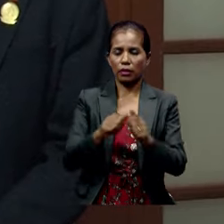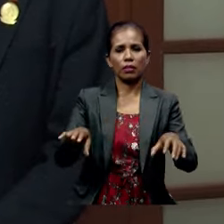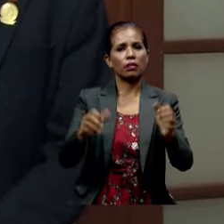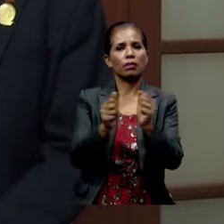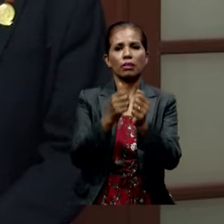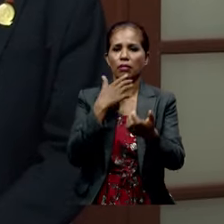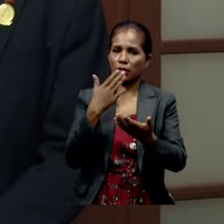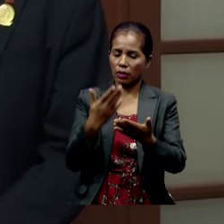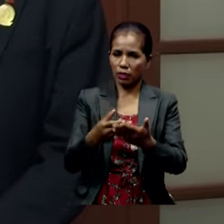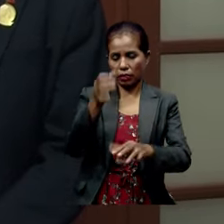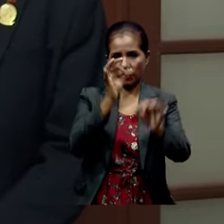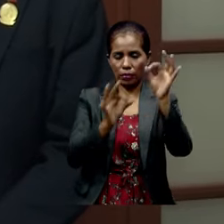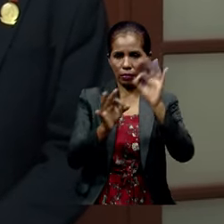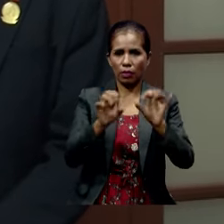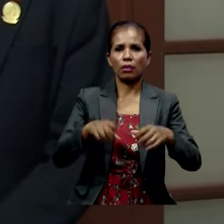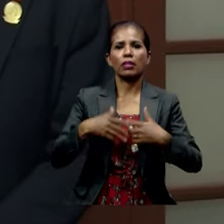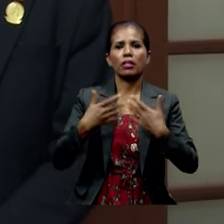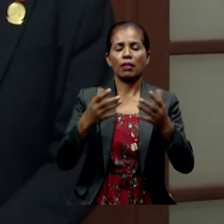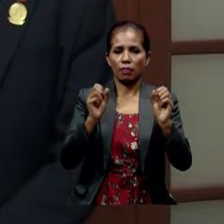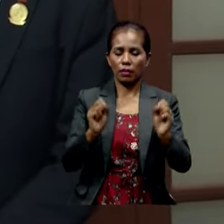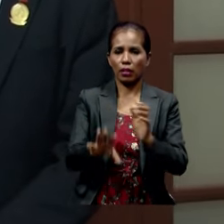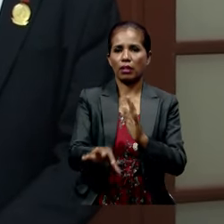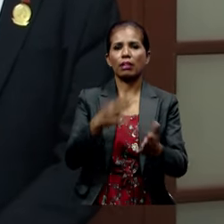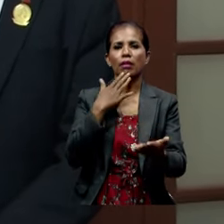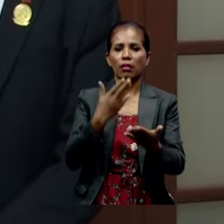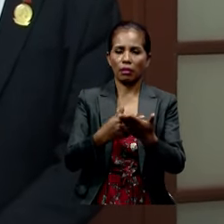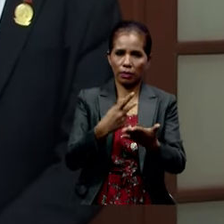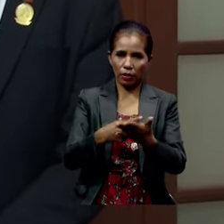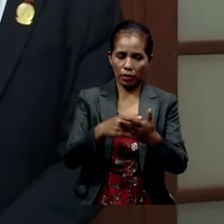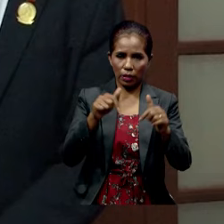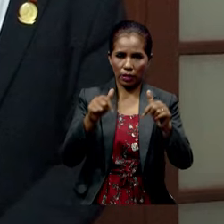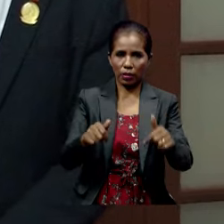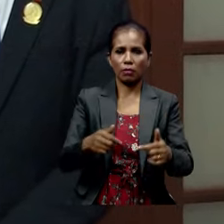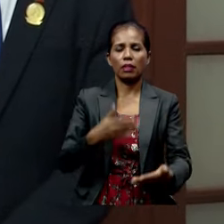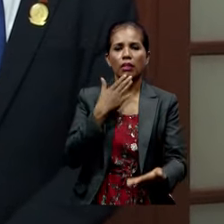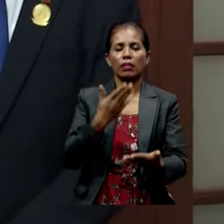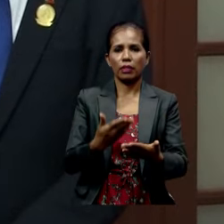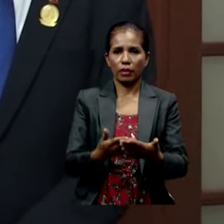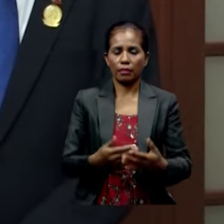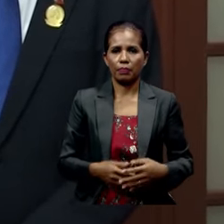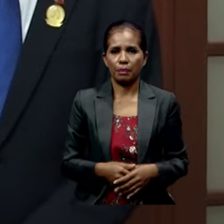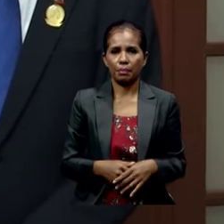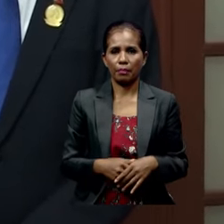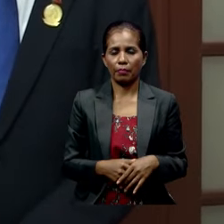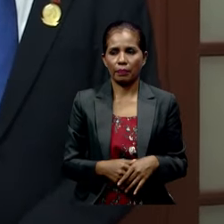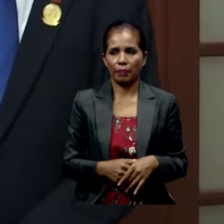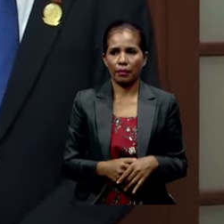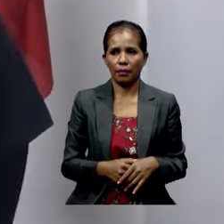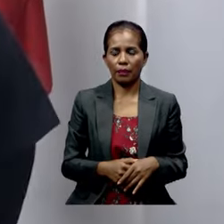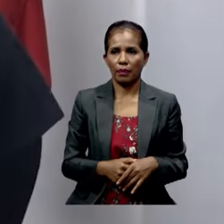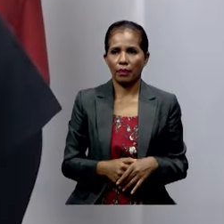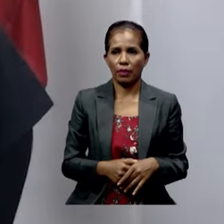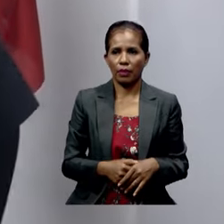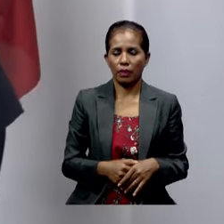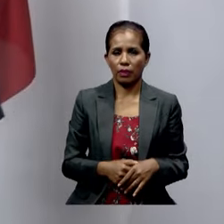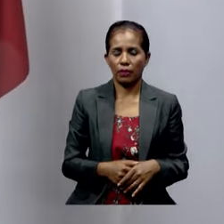dia fiar malo em sa bele retan solução dia ba projeto ne bele beneficia so parte. That works best for all of the stakeholders.